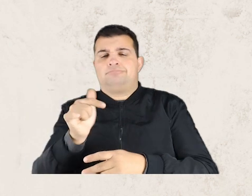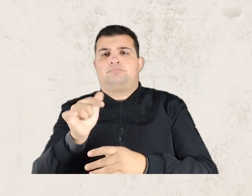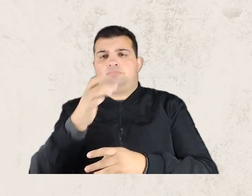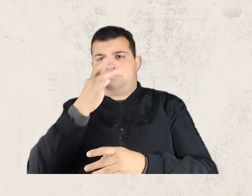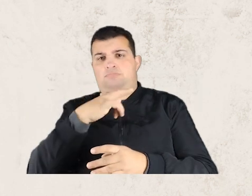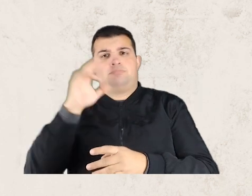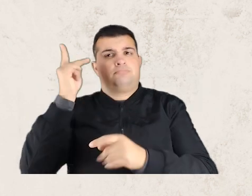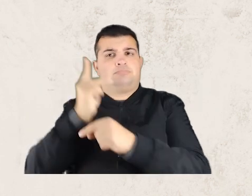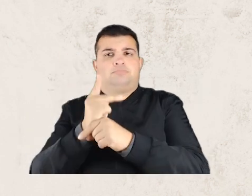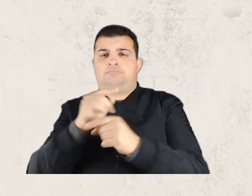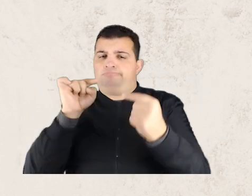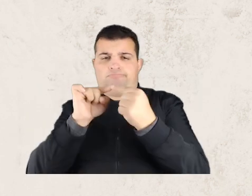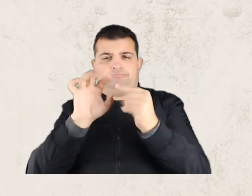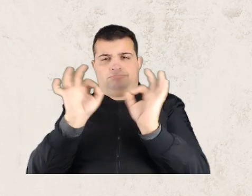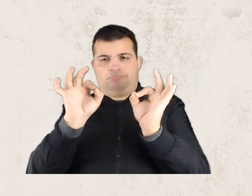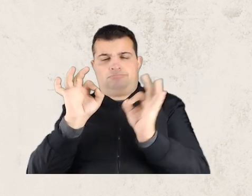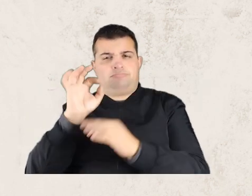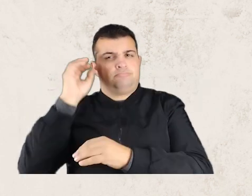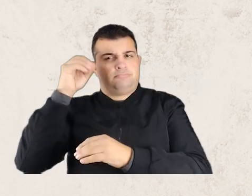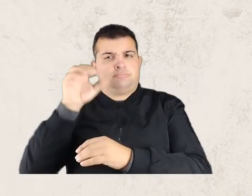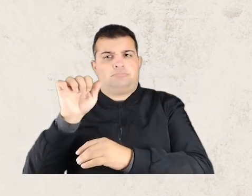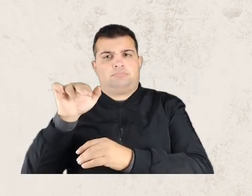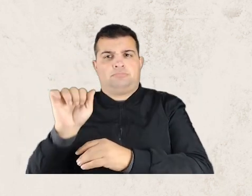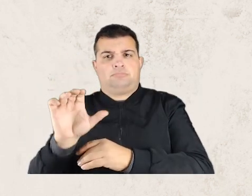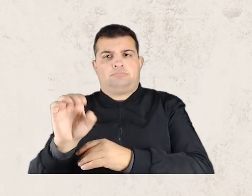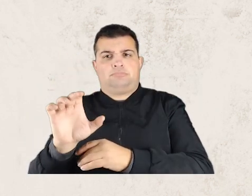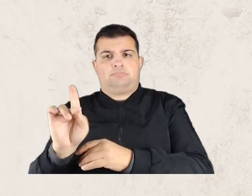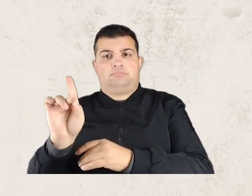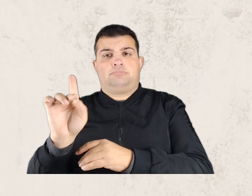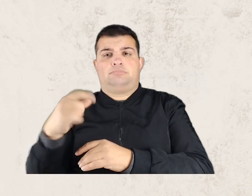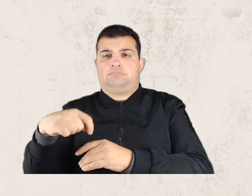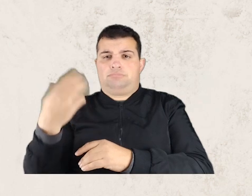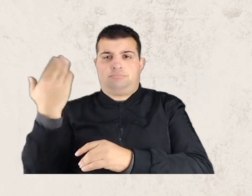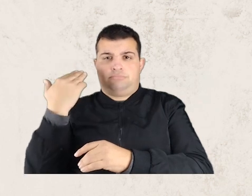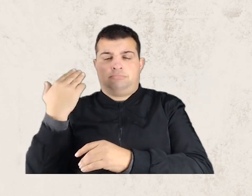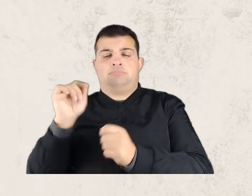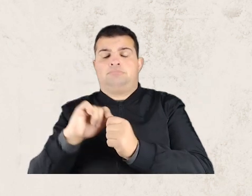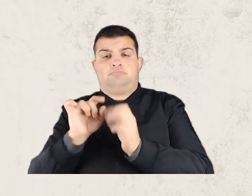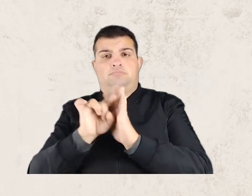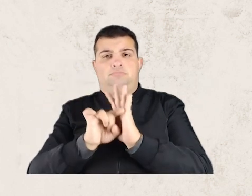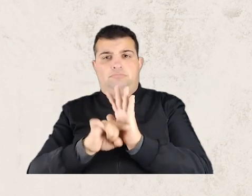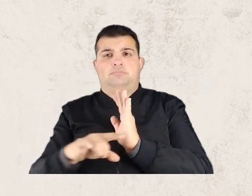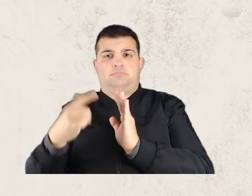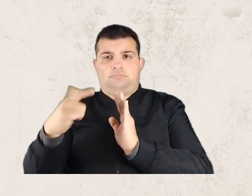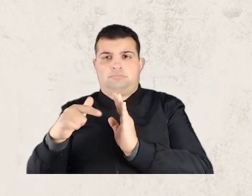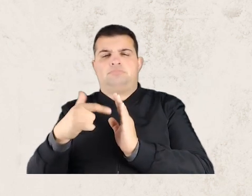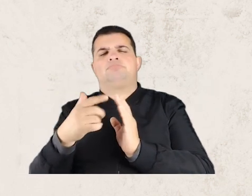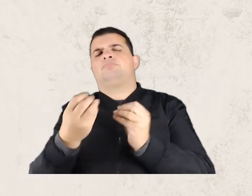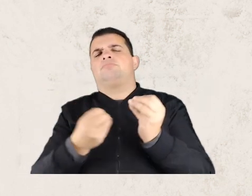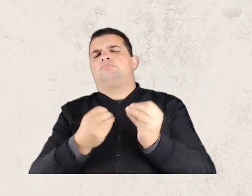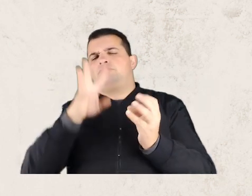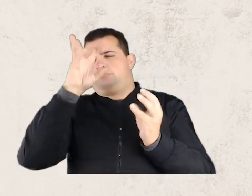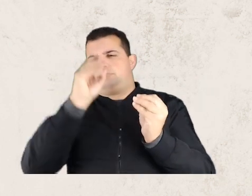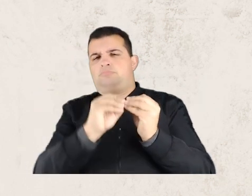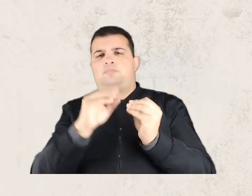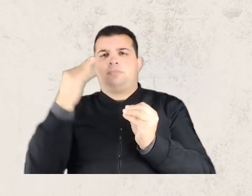psicologia industrial, clínica ou escolar. Como vimos no episódio 2, era uma psicologia que não